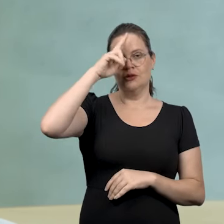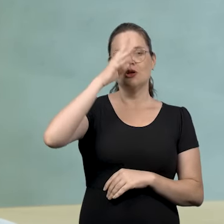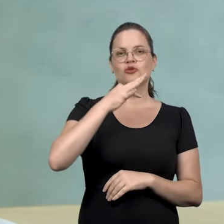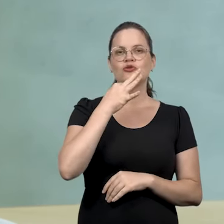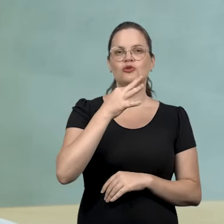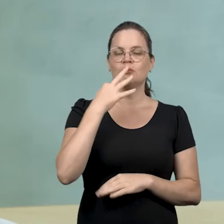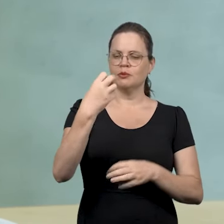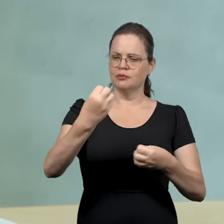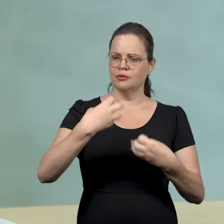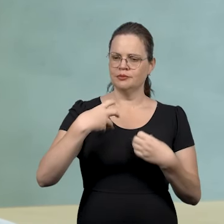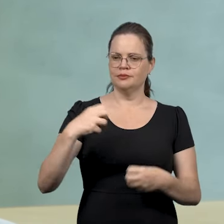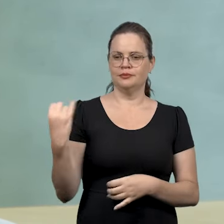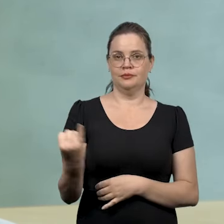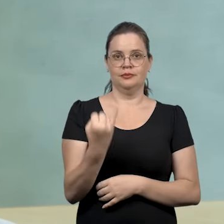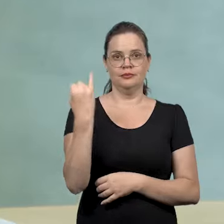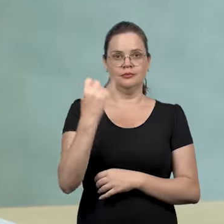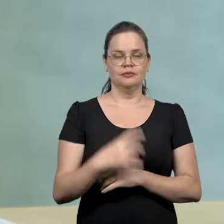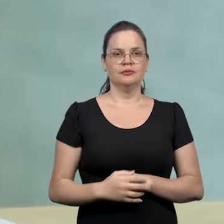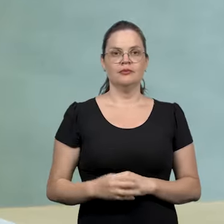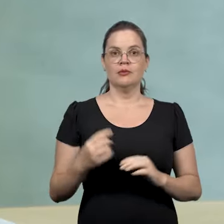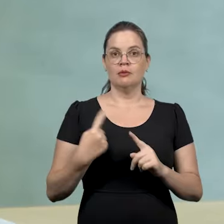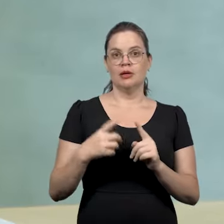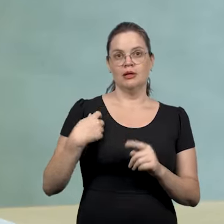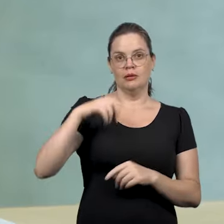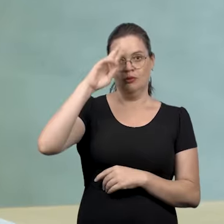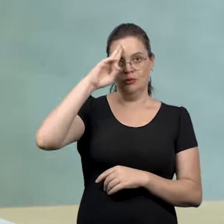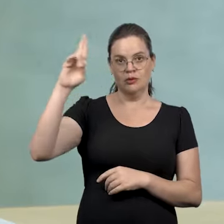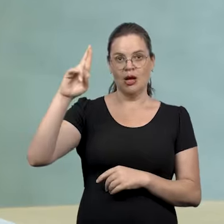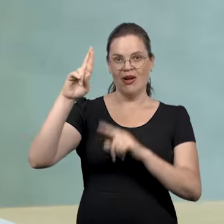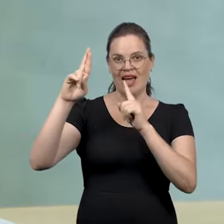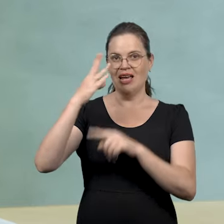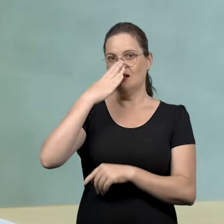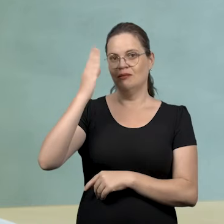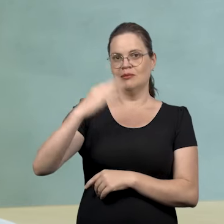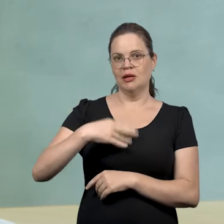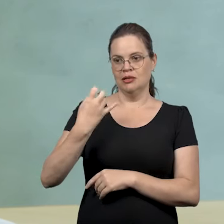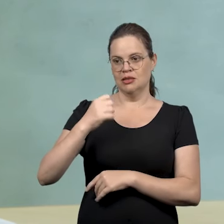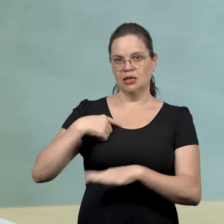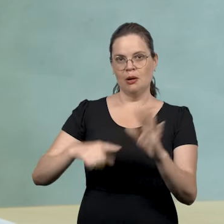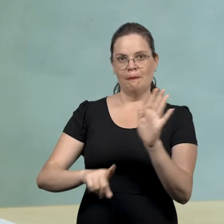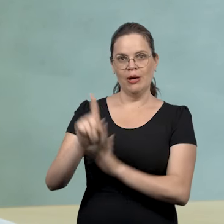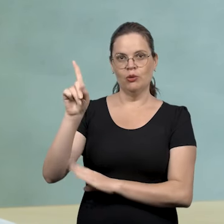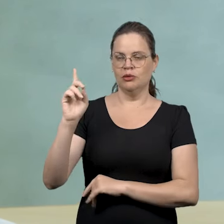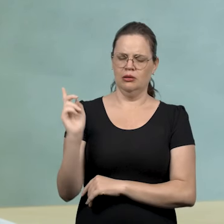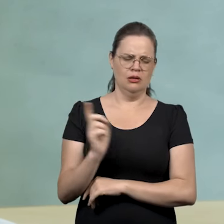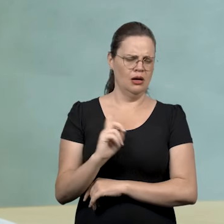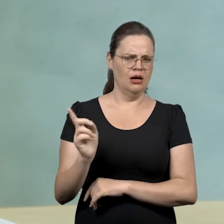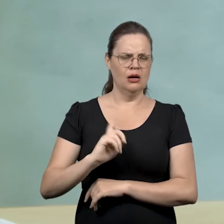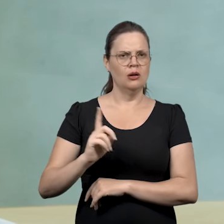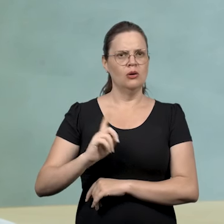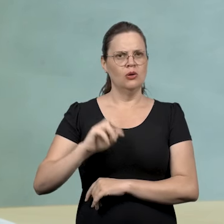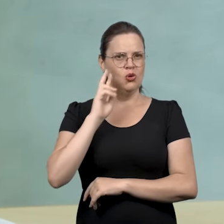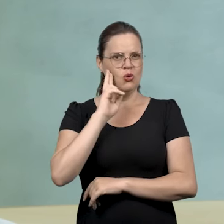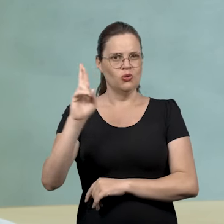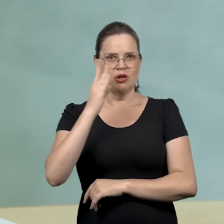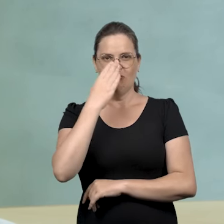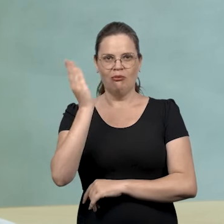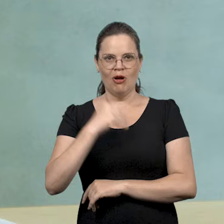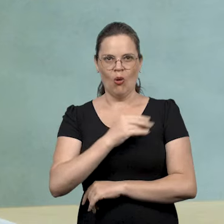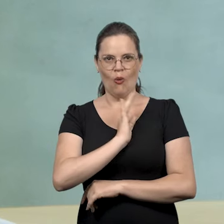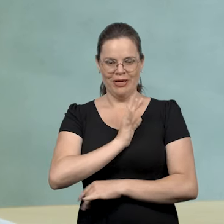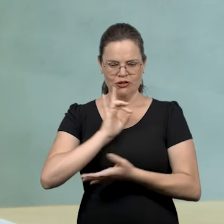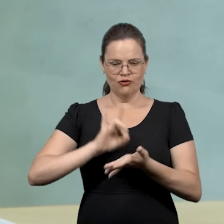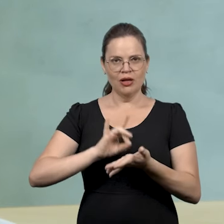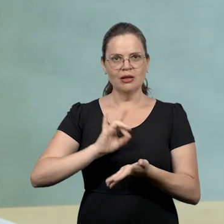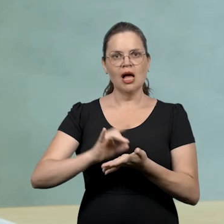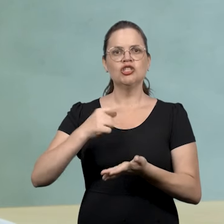né? Como o senhor coloca, né? O Senhor, ele não rejeita as dúvidas sinceras. O Senhor não rejeita a sinceridade do coração, né? O homem que